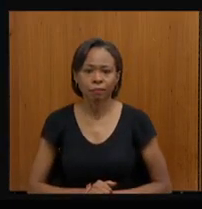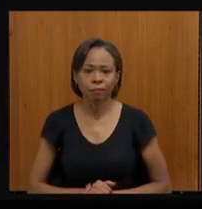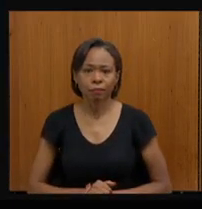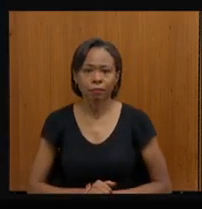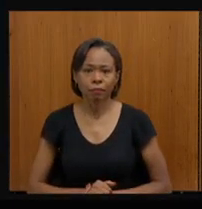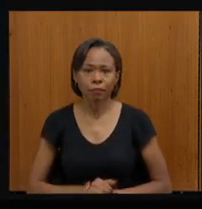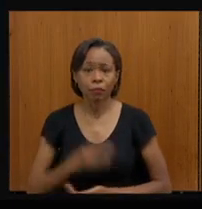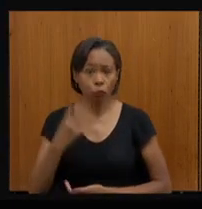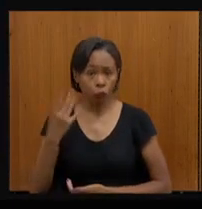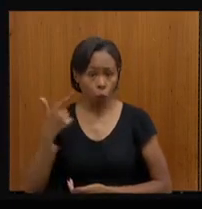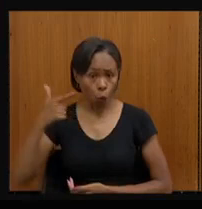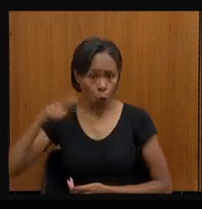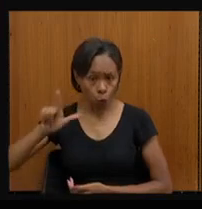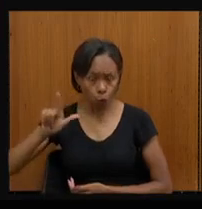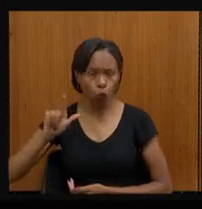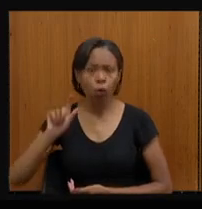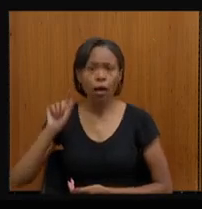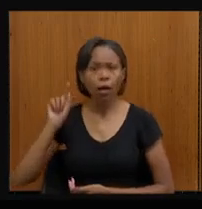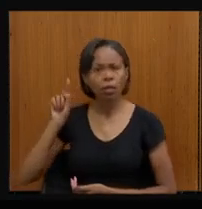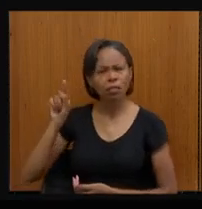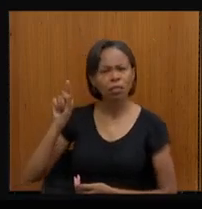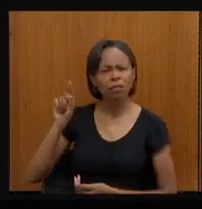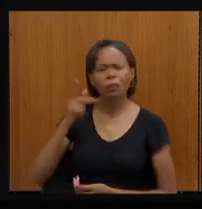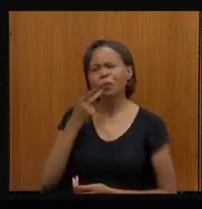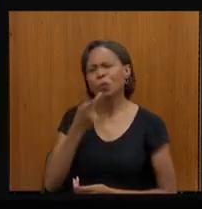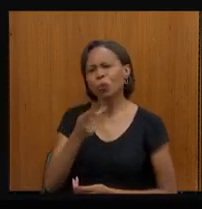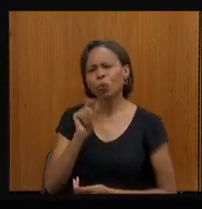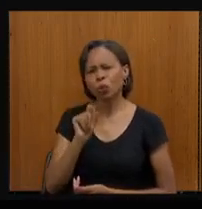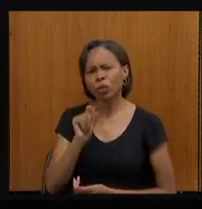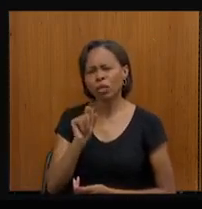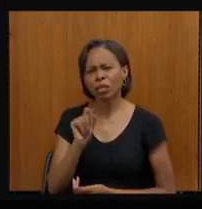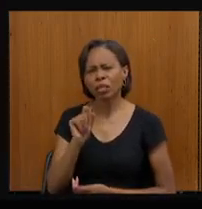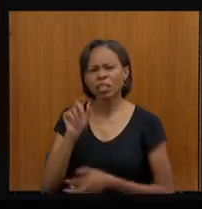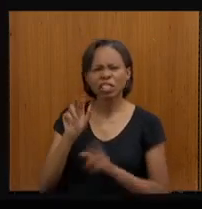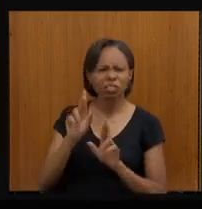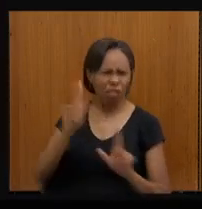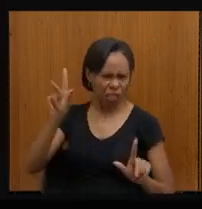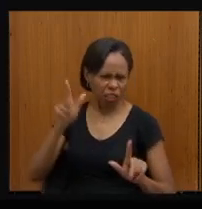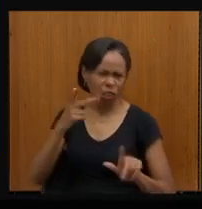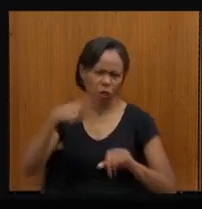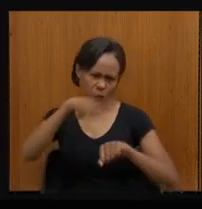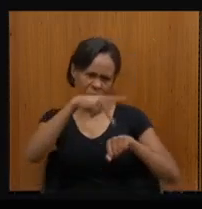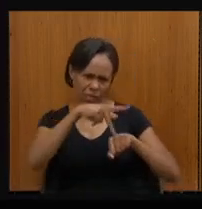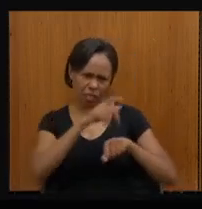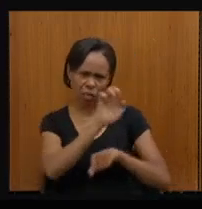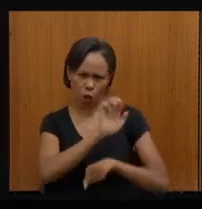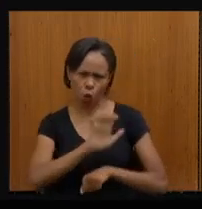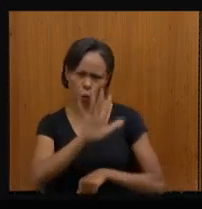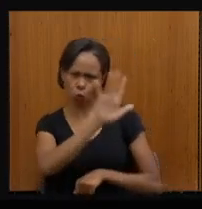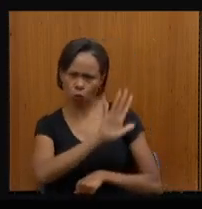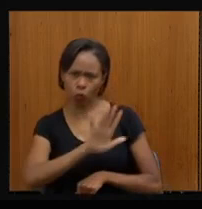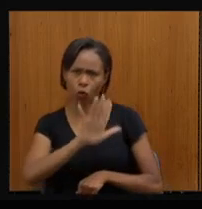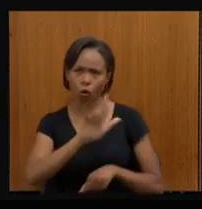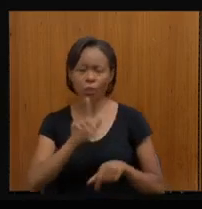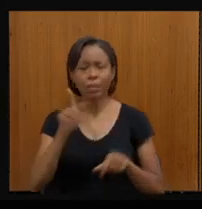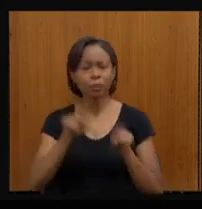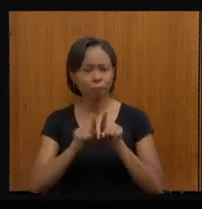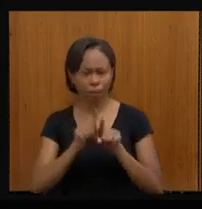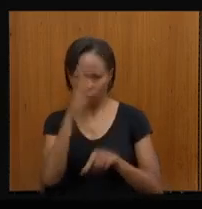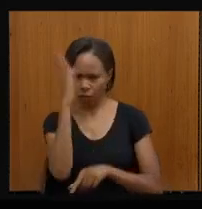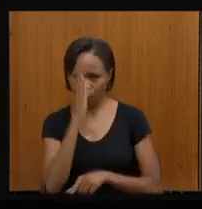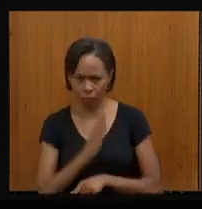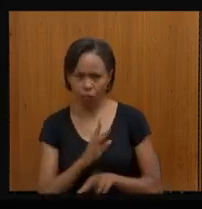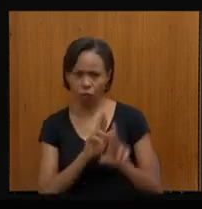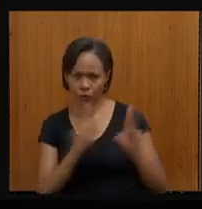e aqui aconteceu eu gostaria de perguntar a cabeça de um pouco diferente de alguns países da Europa e até mesmo do Brasil